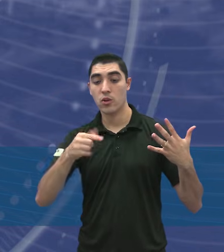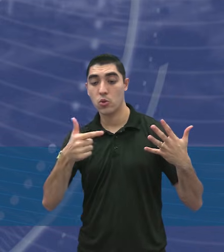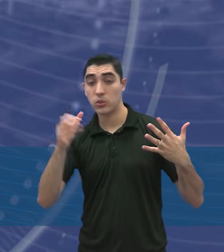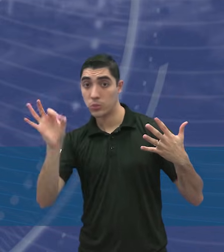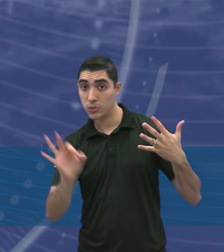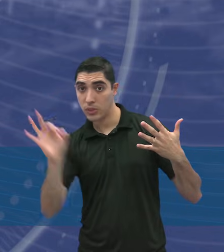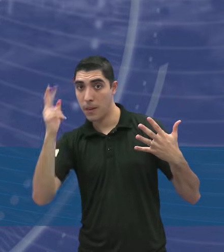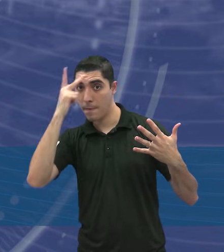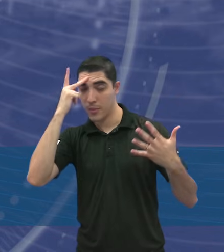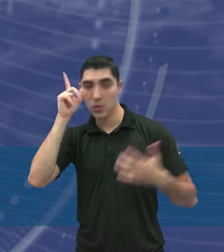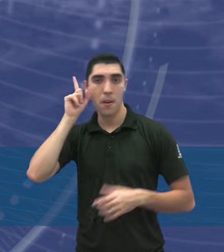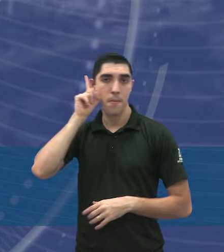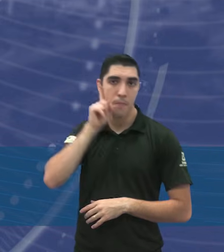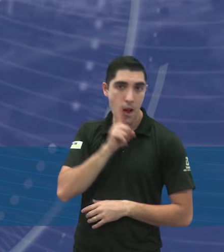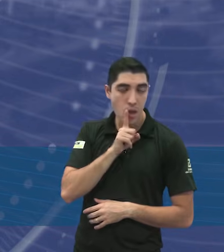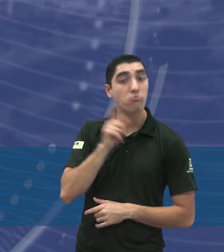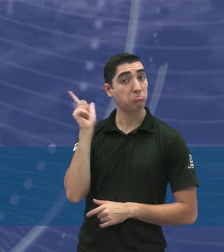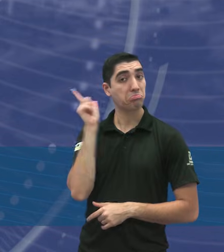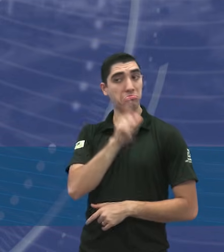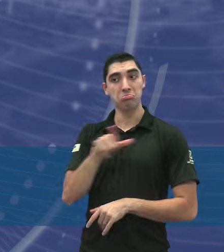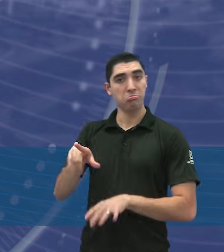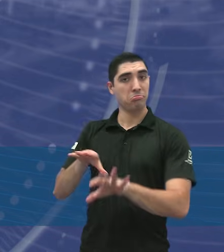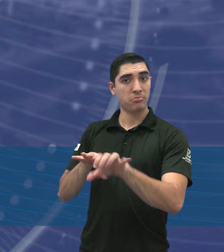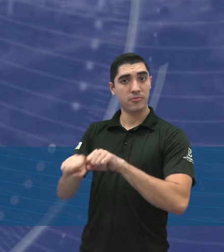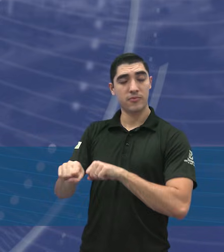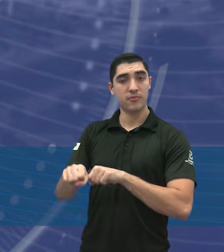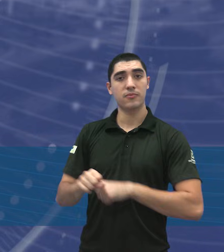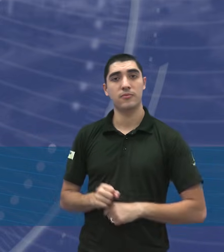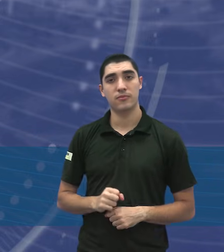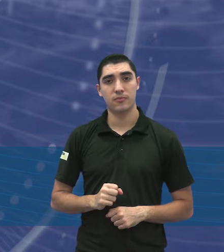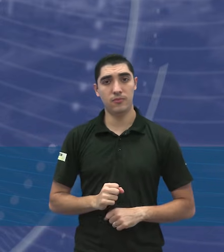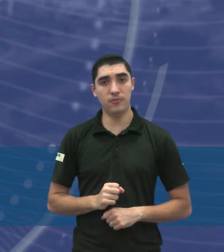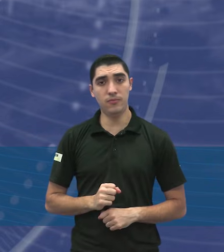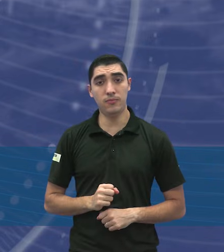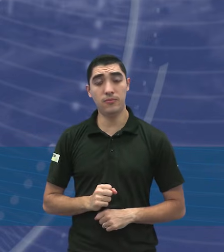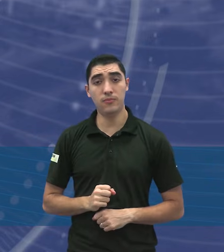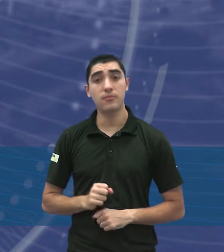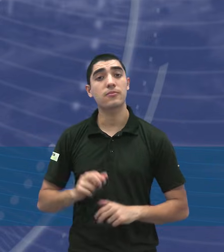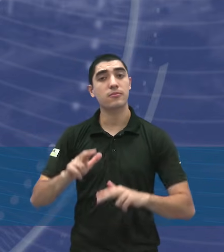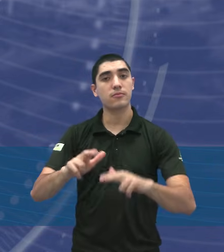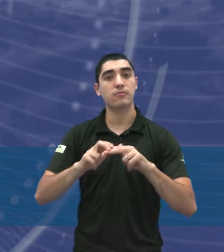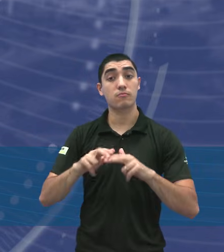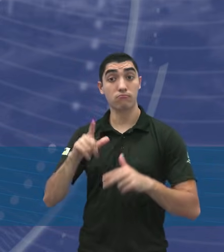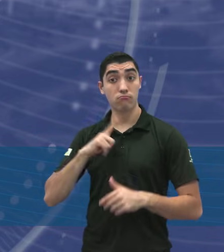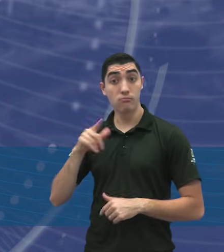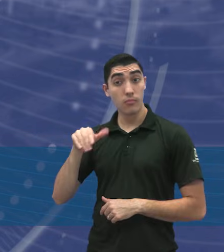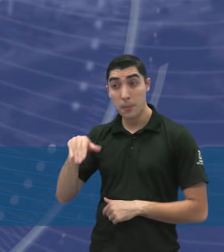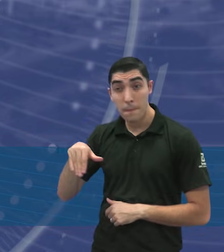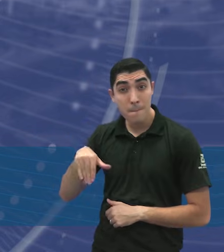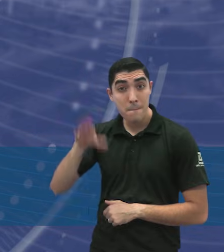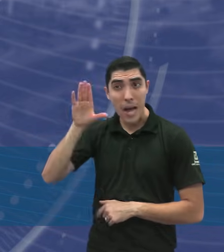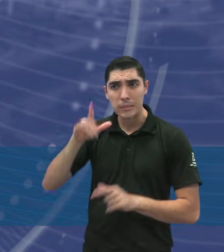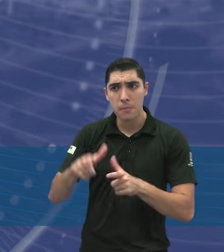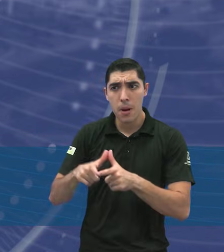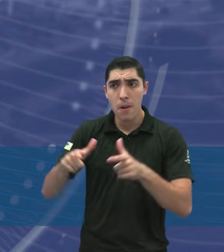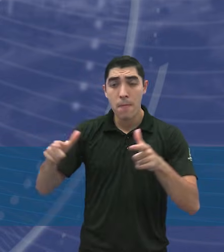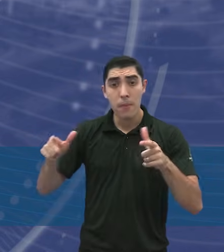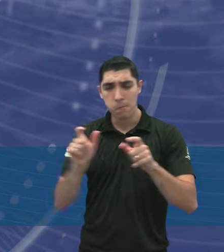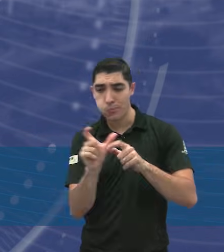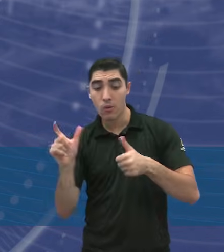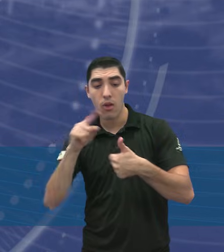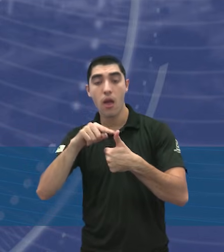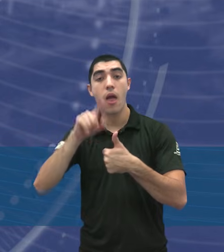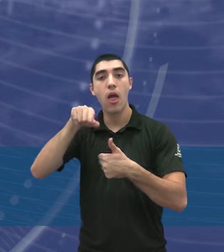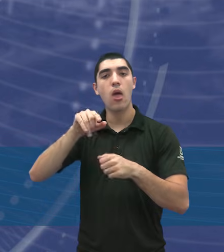pardos concluíram essa graduação. E o destaque vai para o serviço social, que lidera entre